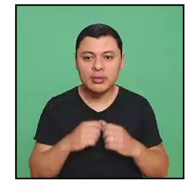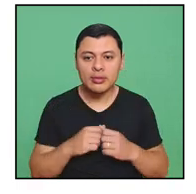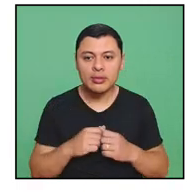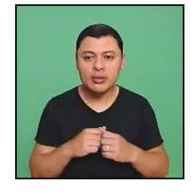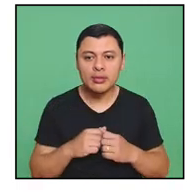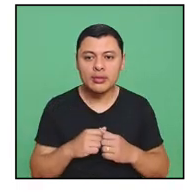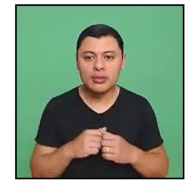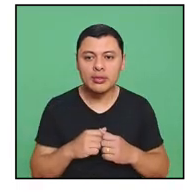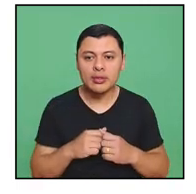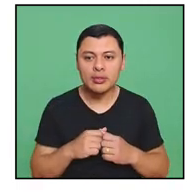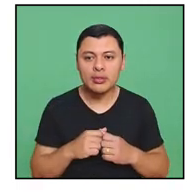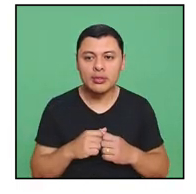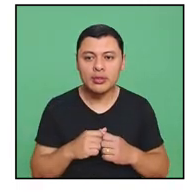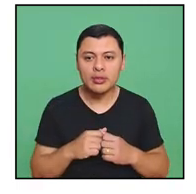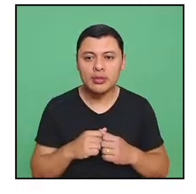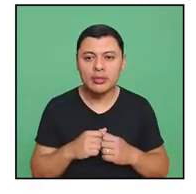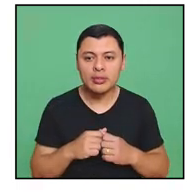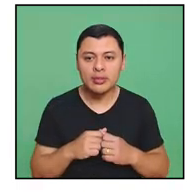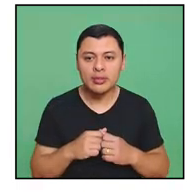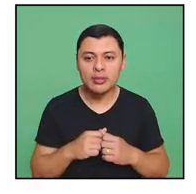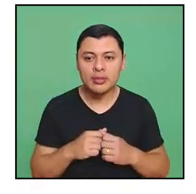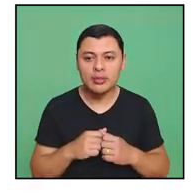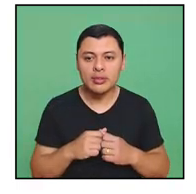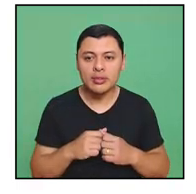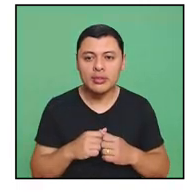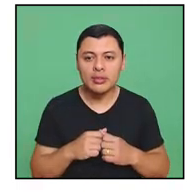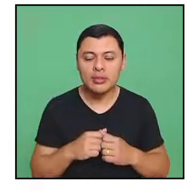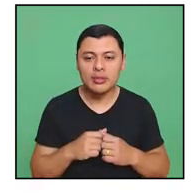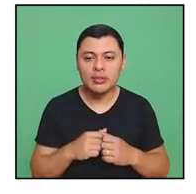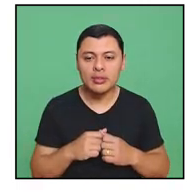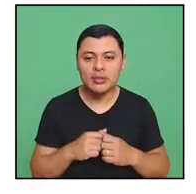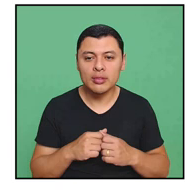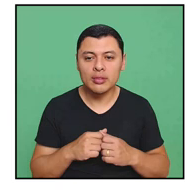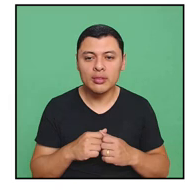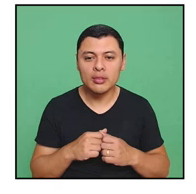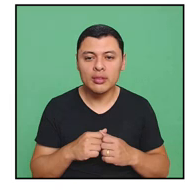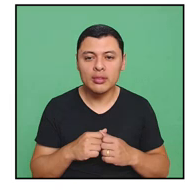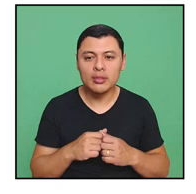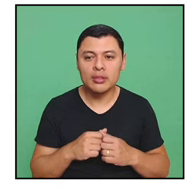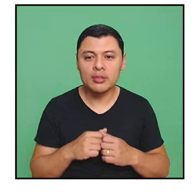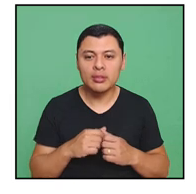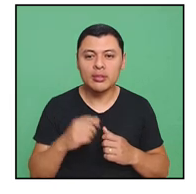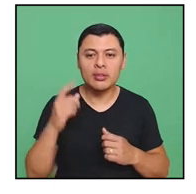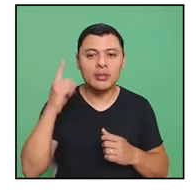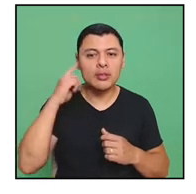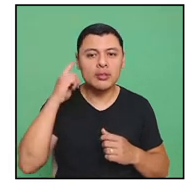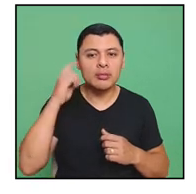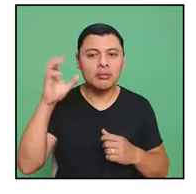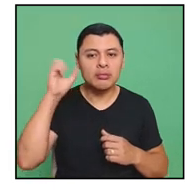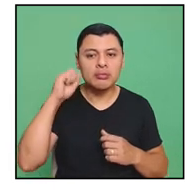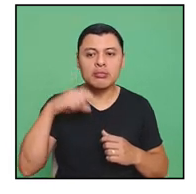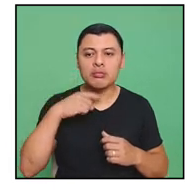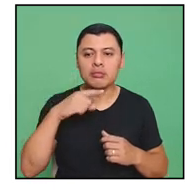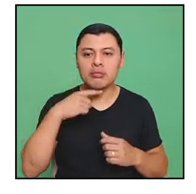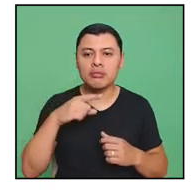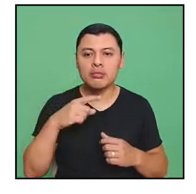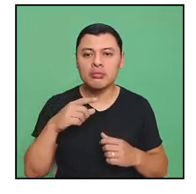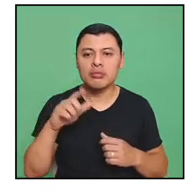Só um adendo de Juliana, e Júlia, Luciana, acho que eu não estou ouvindo mais